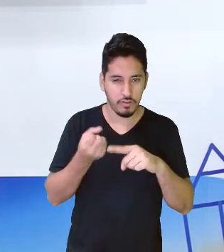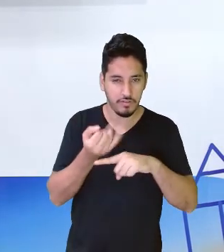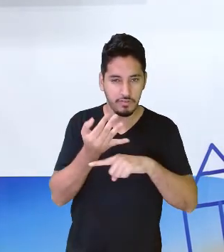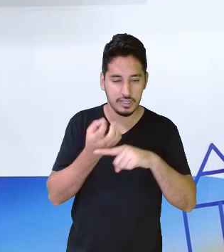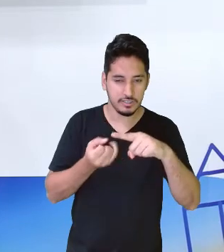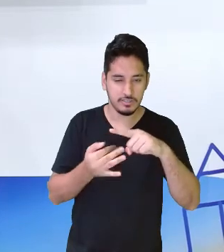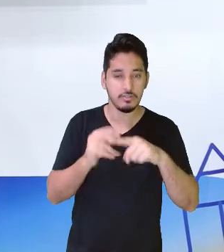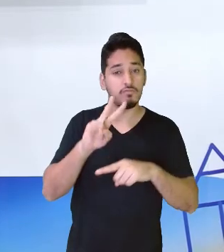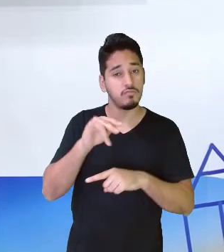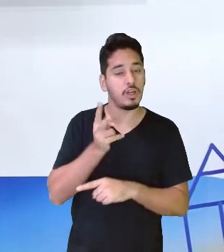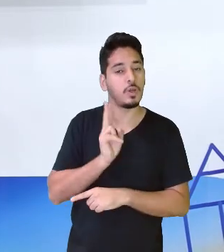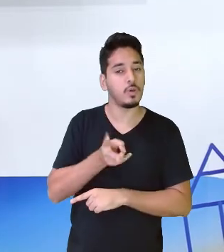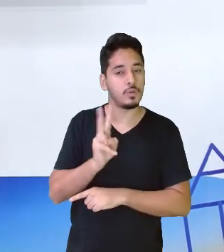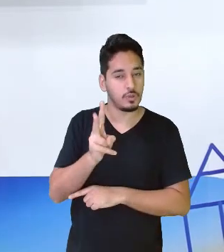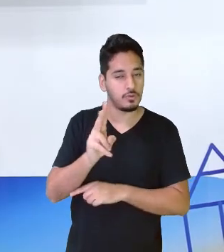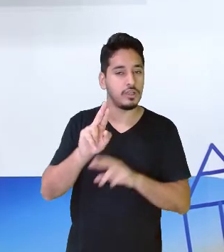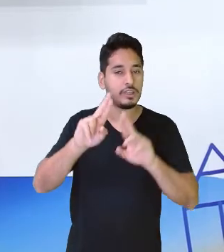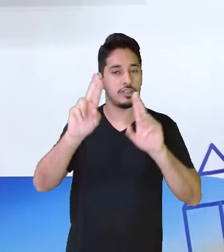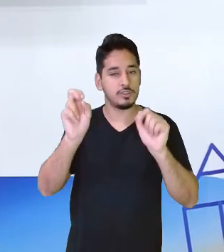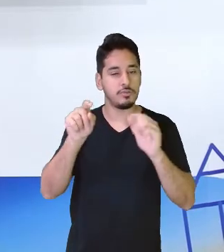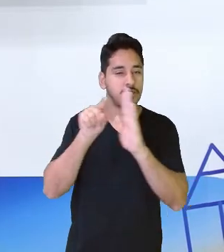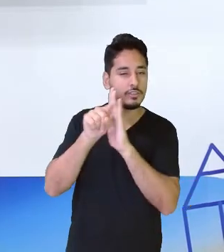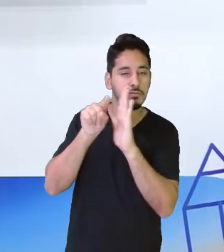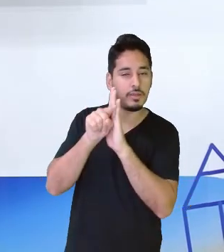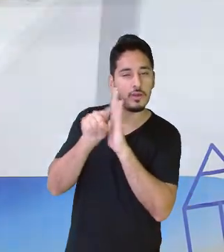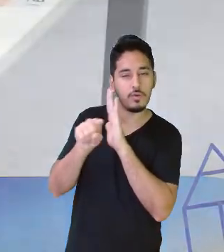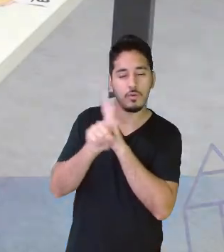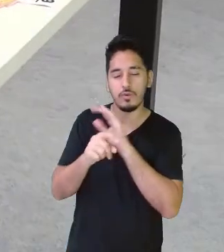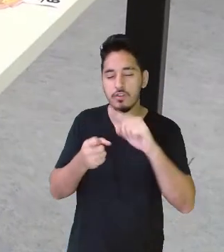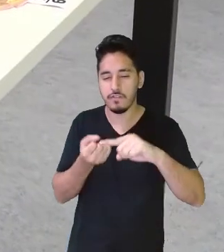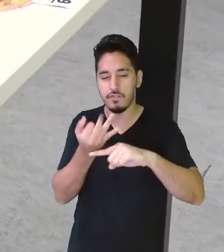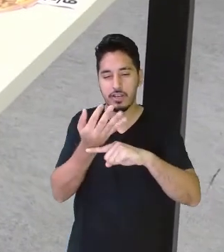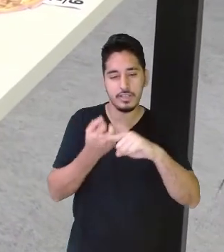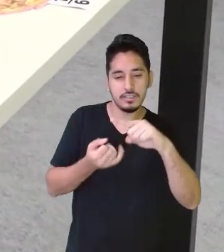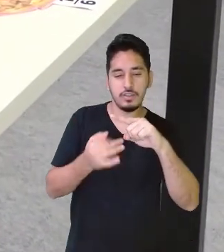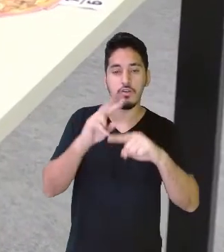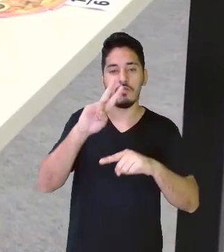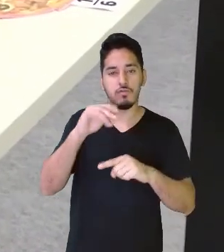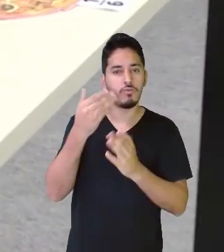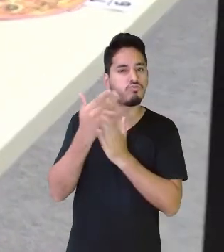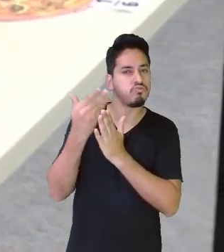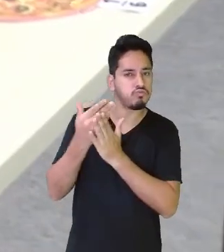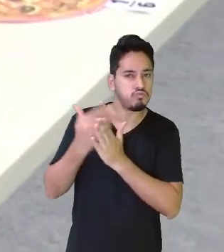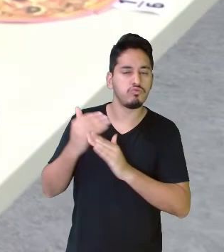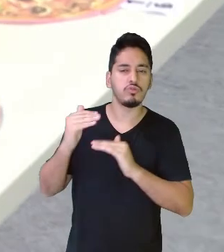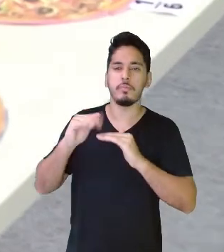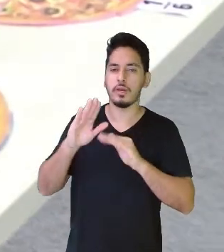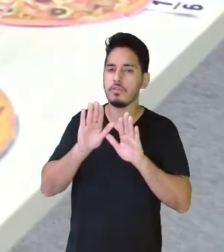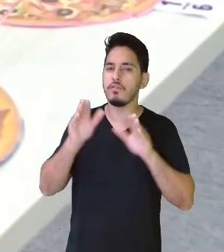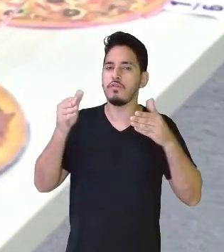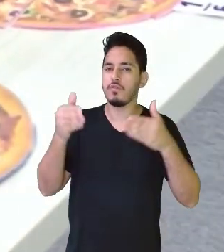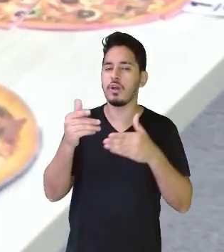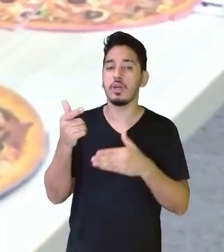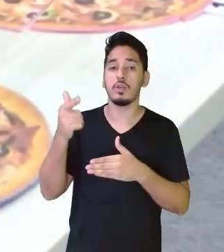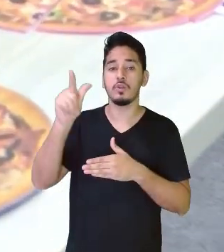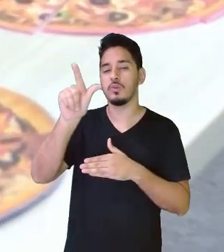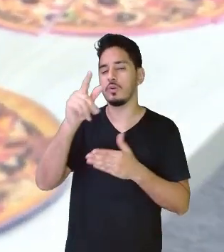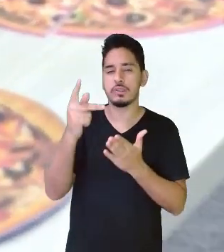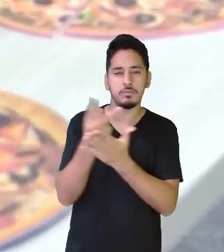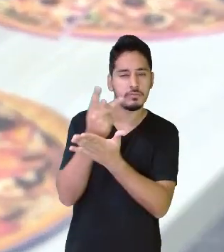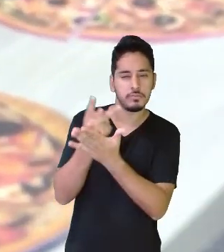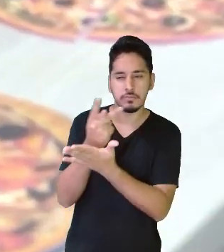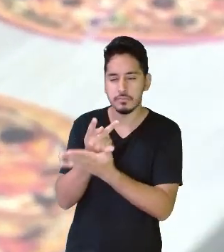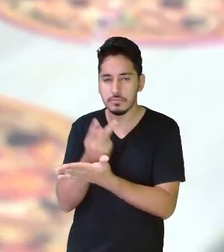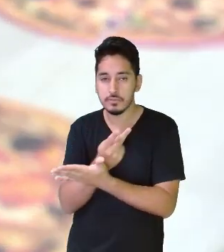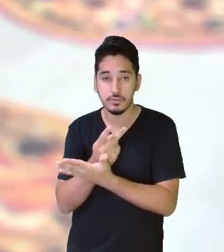gente vai continuar com essas questões de fração. A gente vai trabalhar mais um pouco, eu vou focar em outras situações